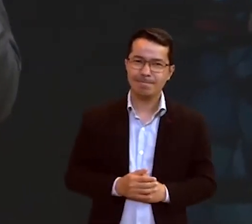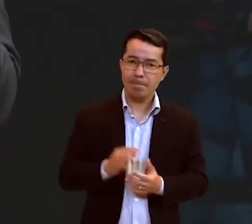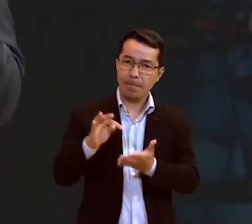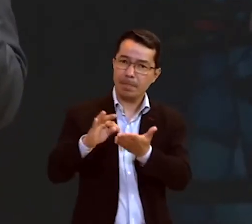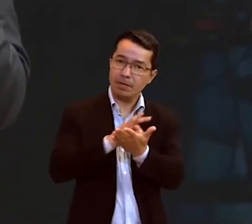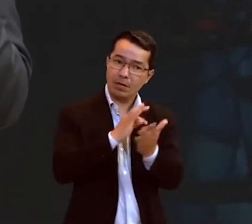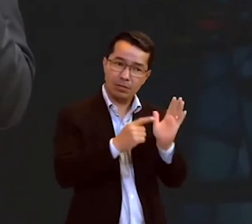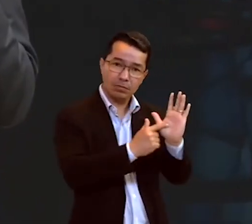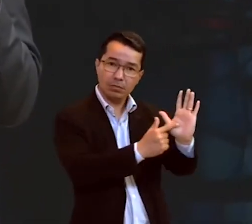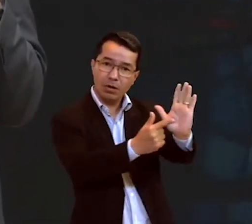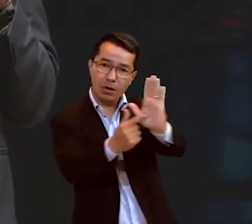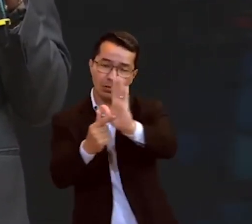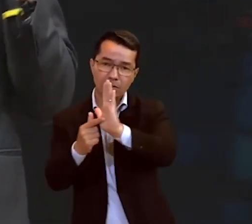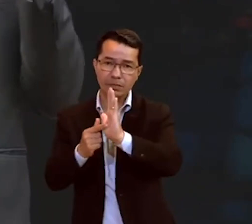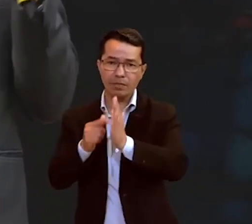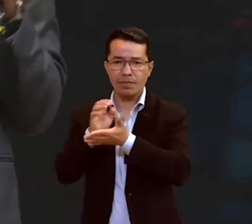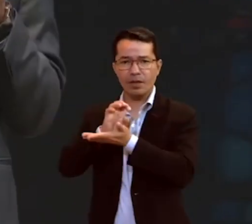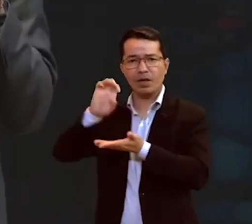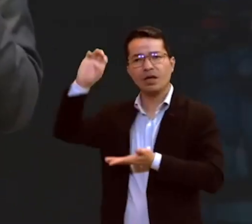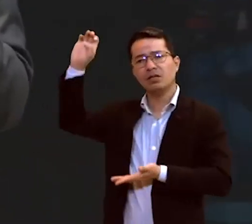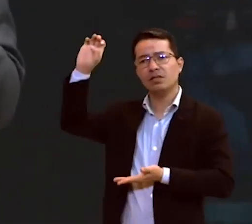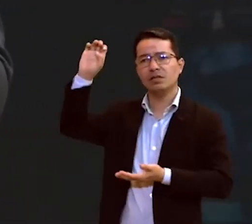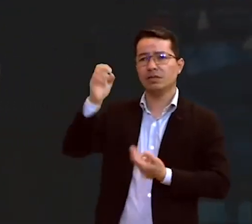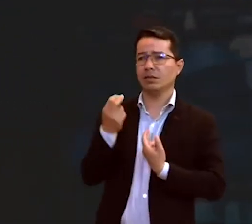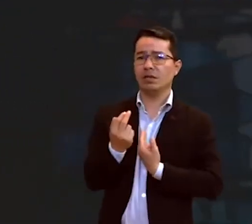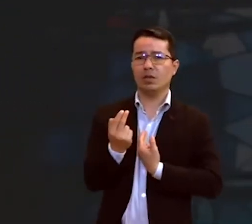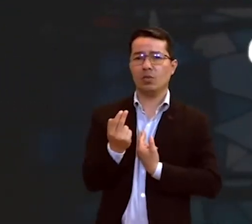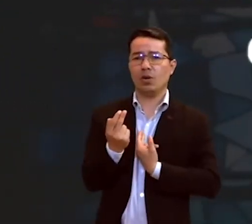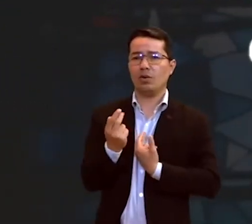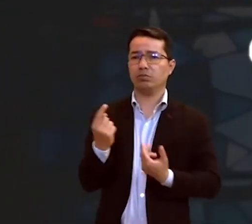Que Elias era gente como a gente.